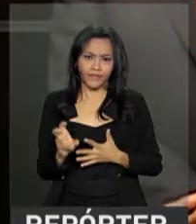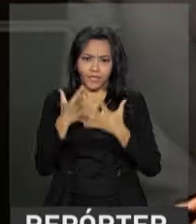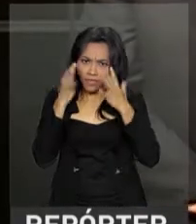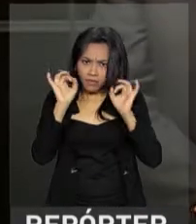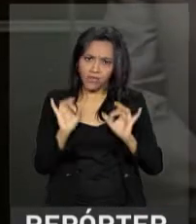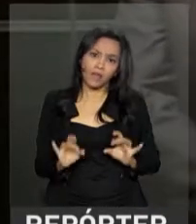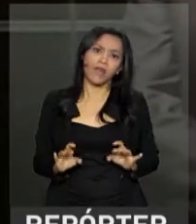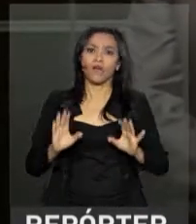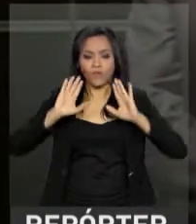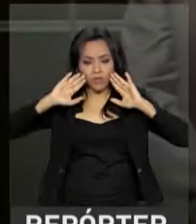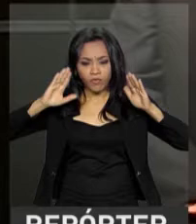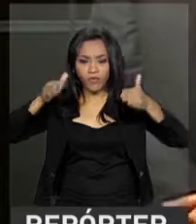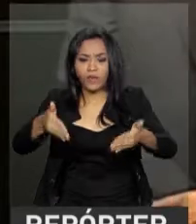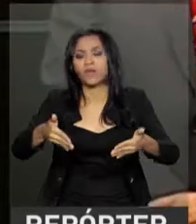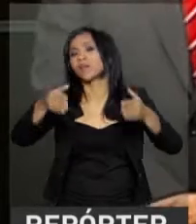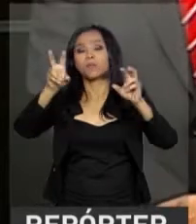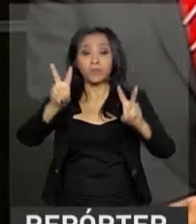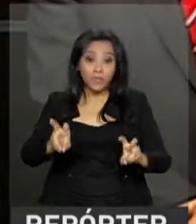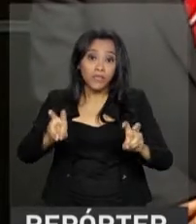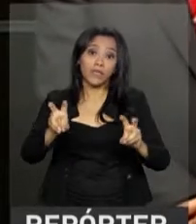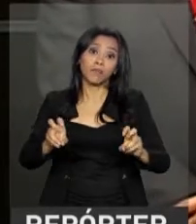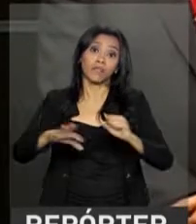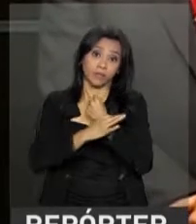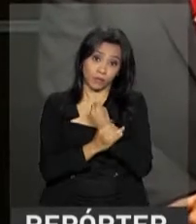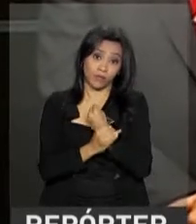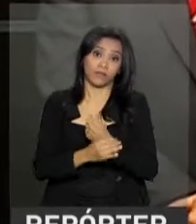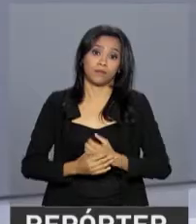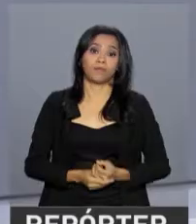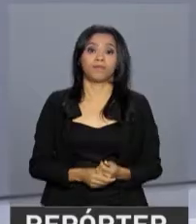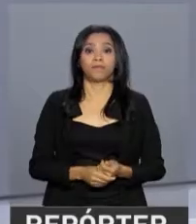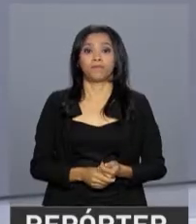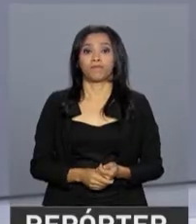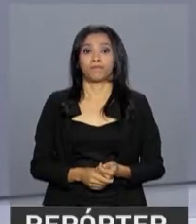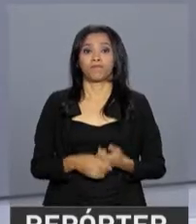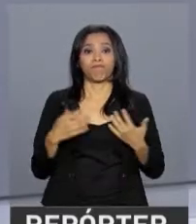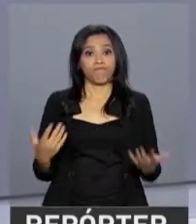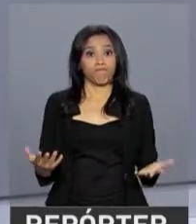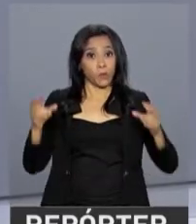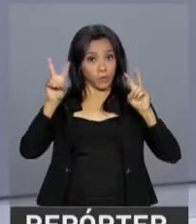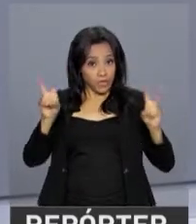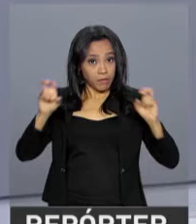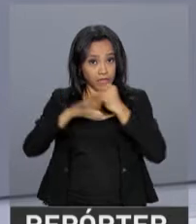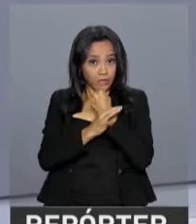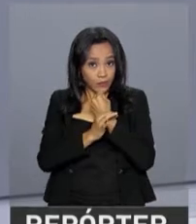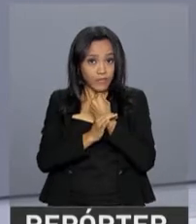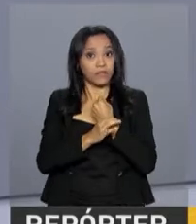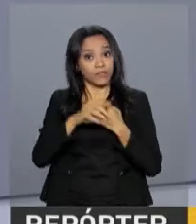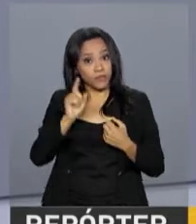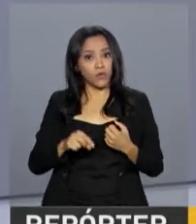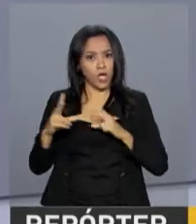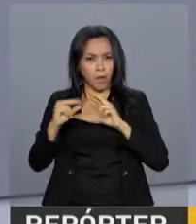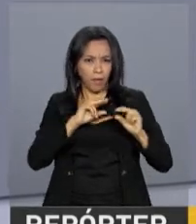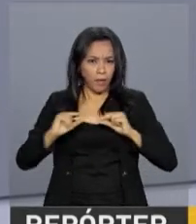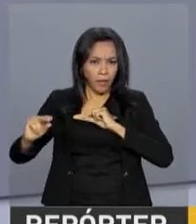atenção especialíssima para o tema da segurança pública. A segurança pública também foi destaque na